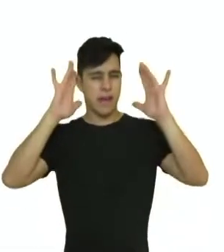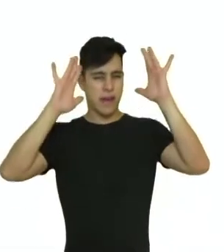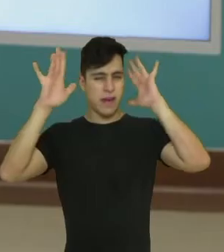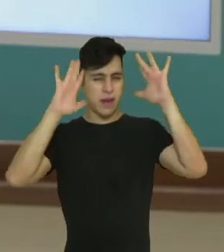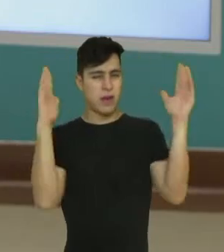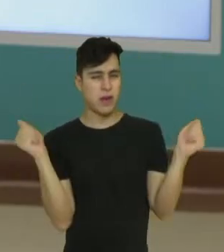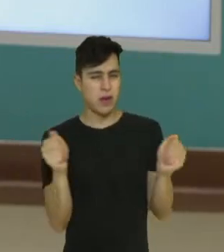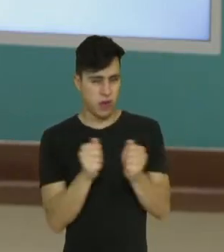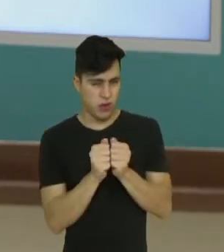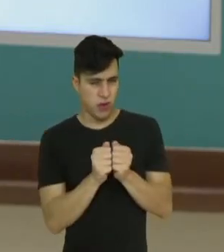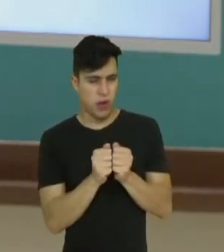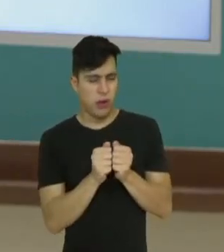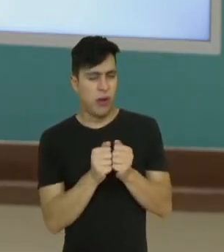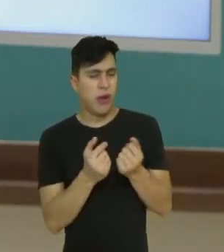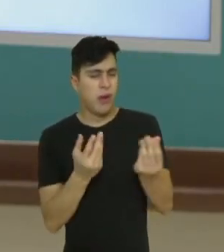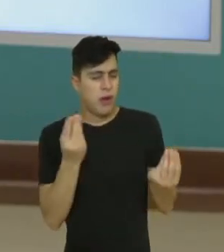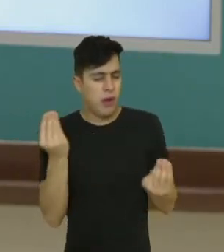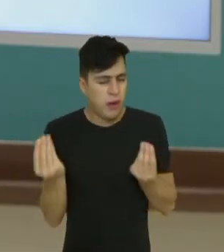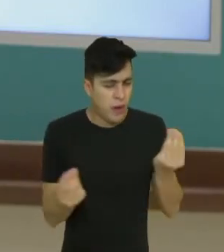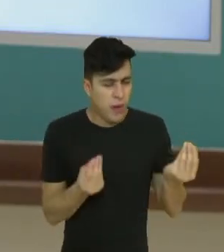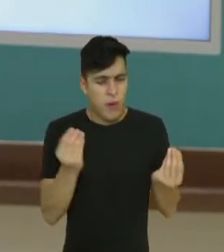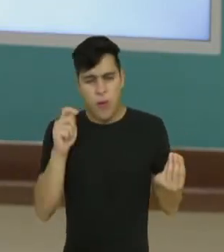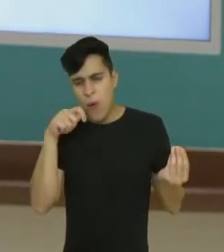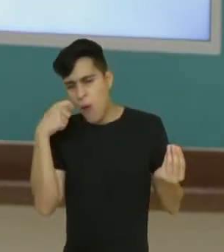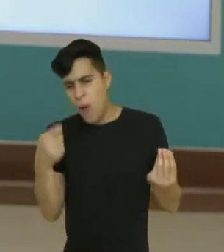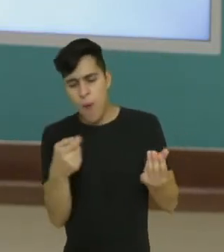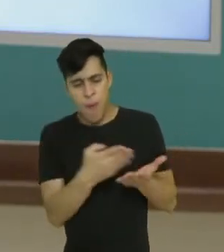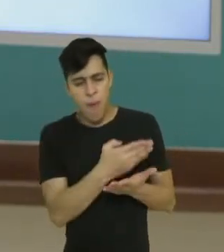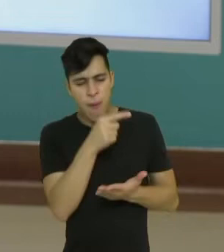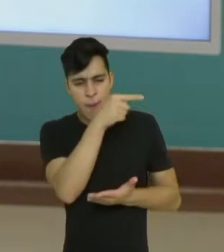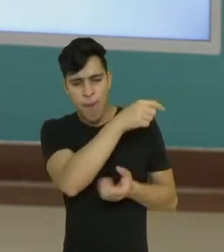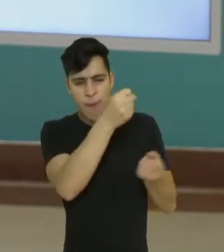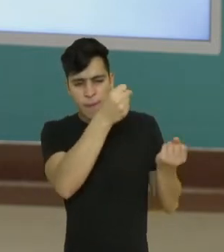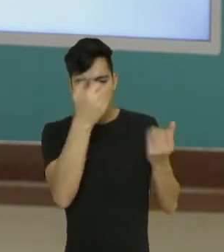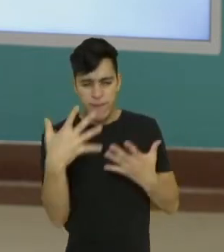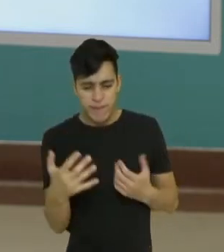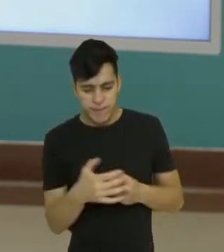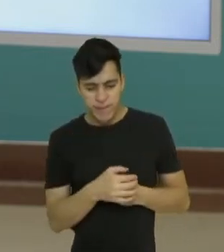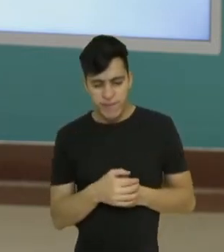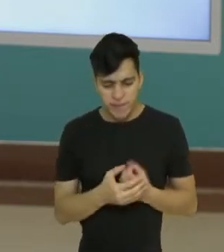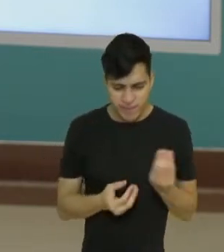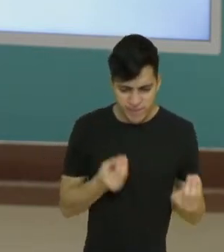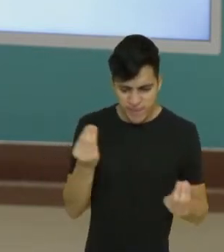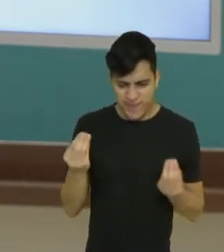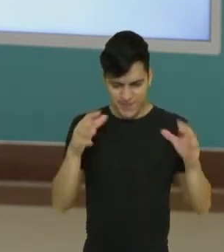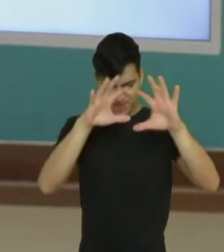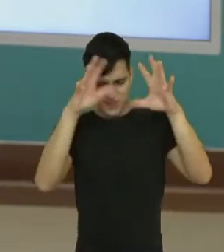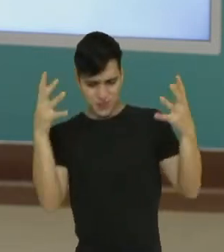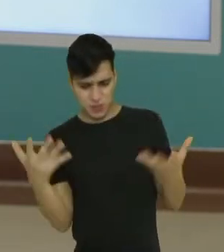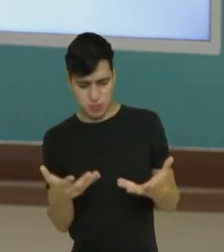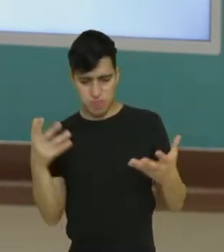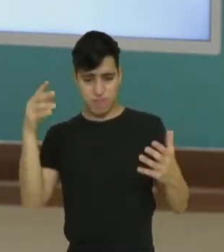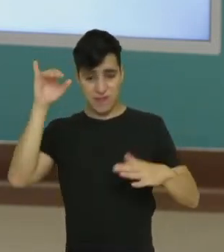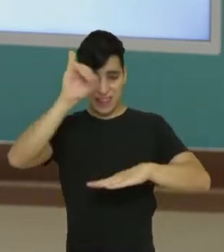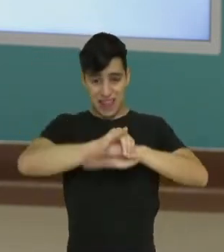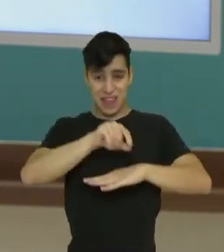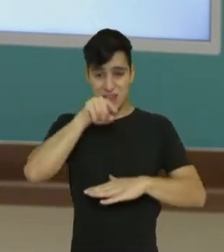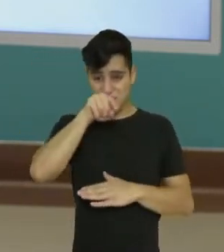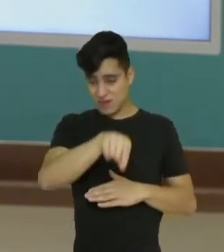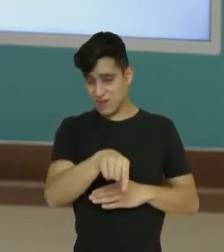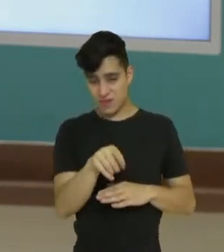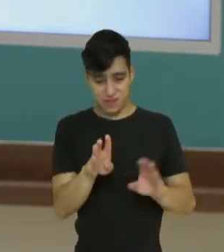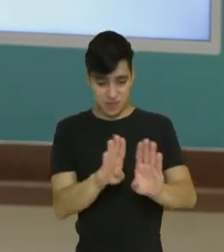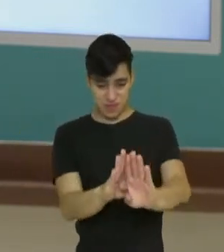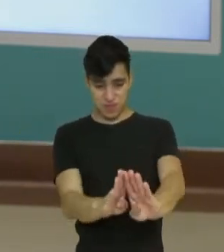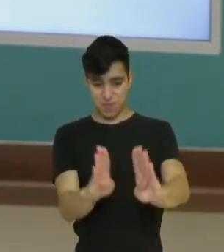junto naquela situação associada ao livro. Chegar até o centro da Terra e a porta